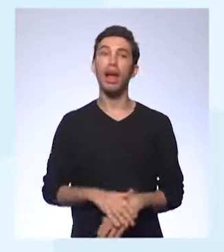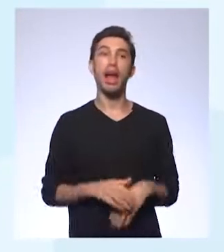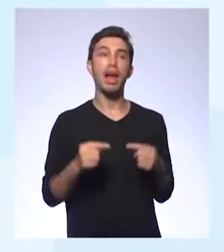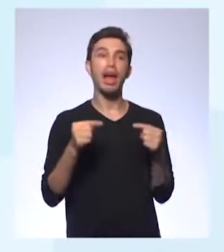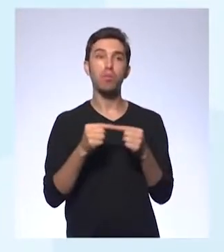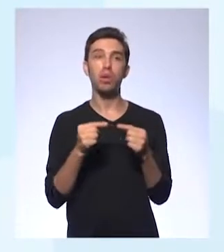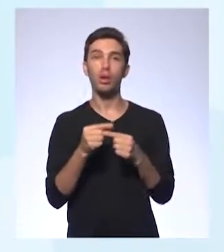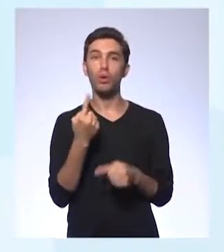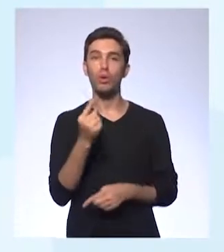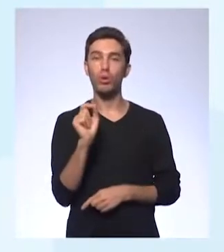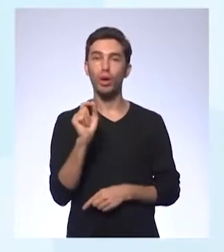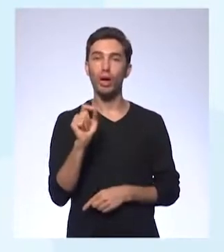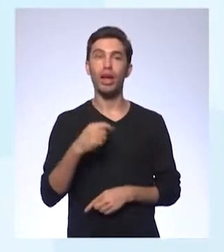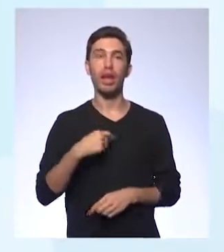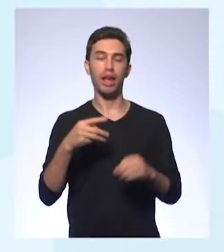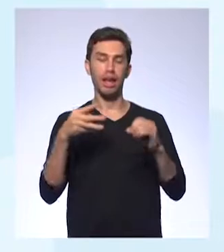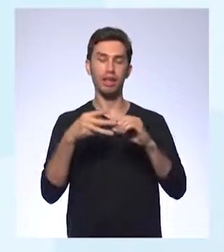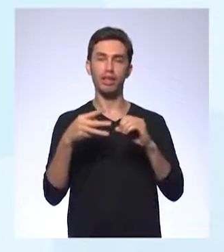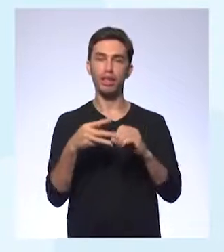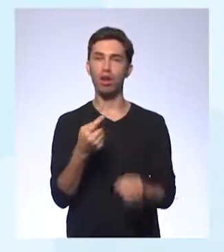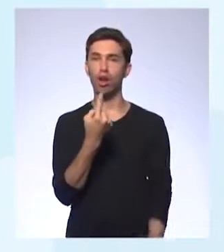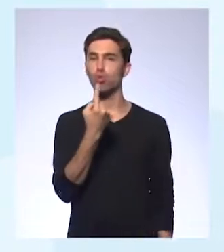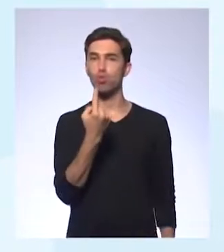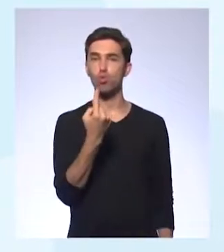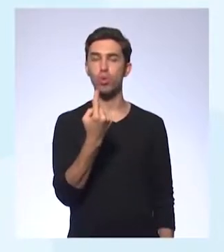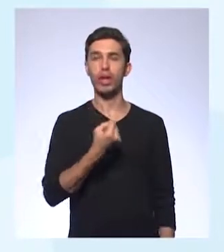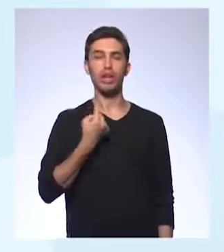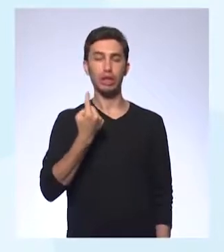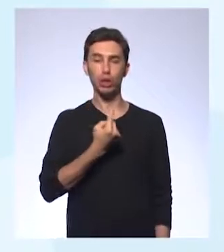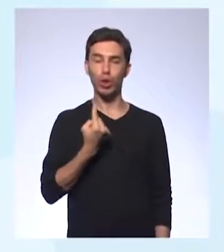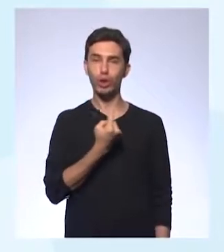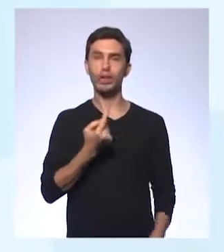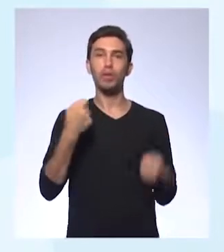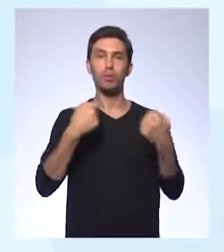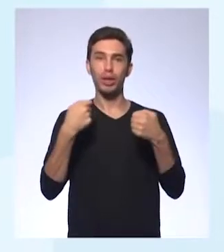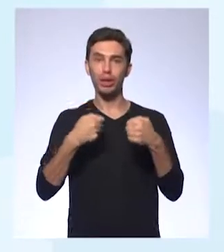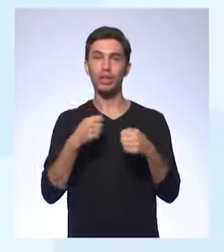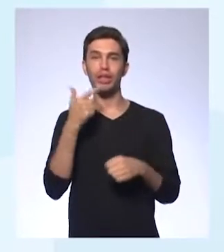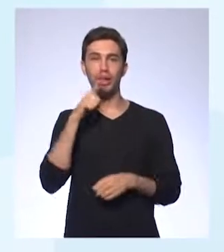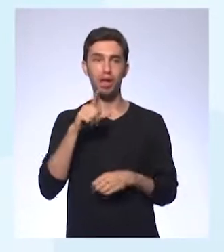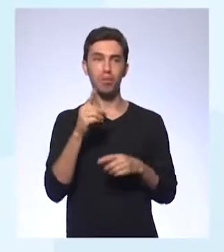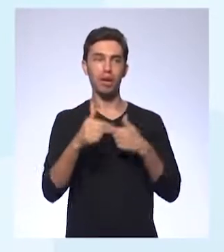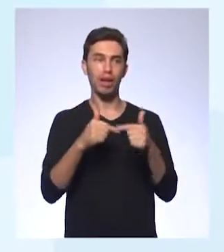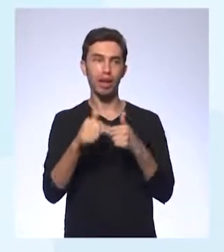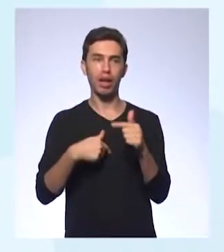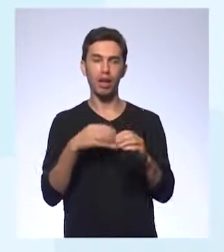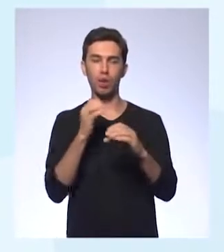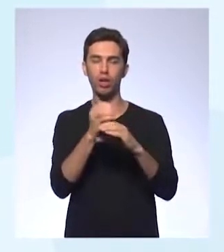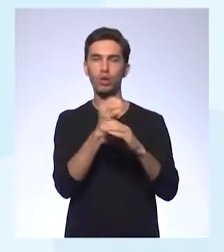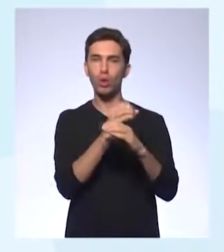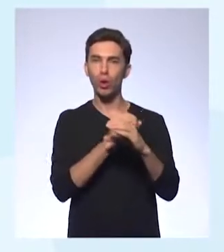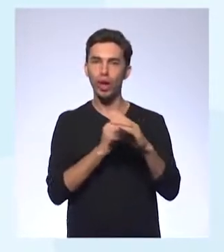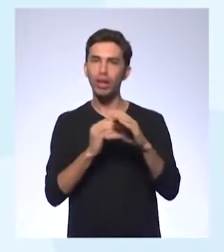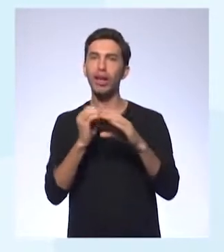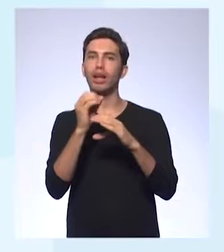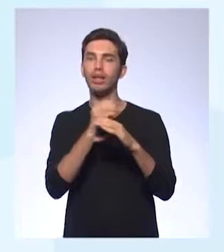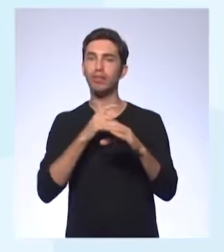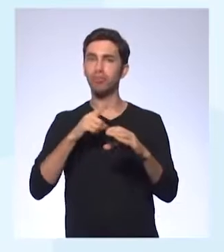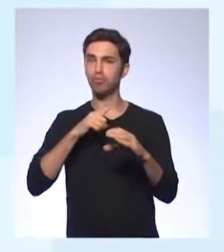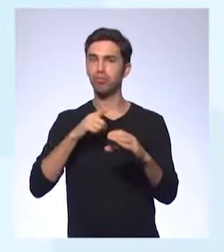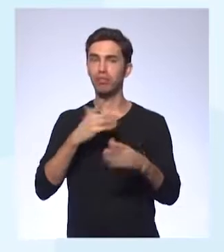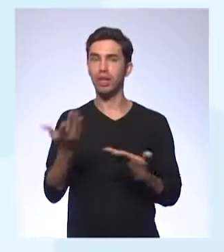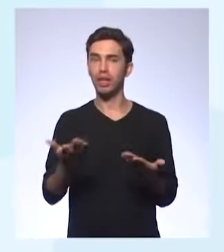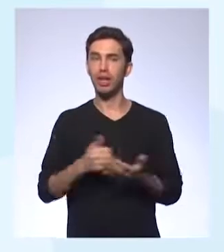única célula, né, e ele sozinho tem que se virar com as organelas que ele tem. E aí, neste caso, as organelas vão